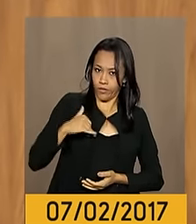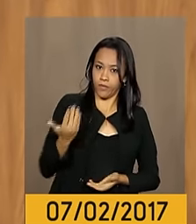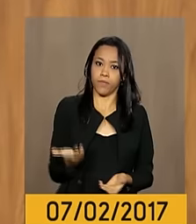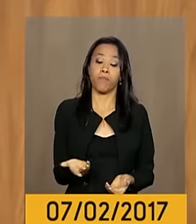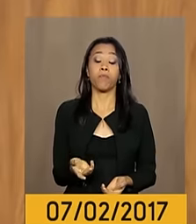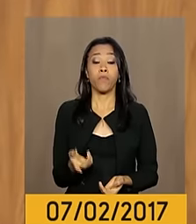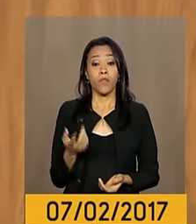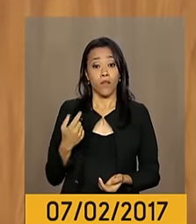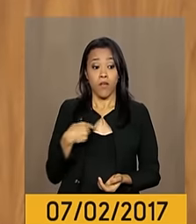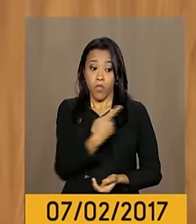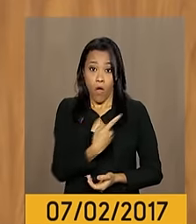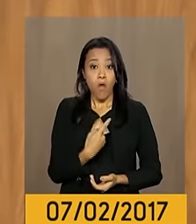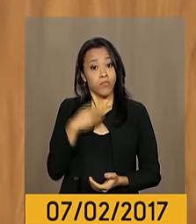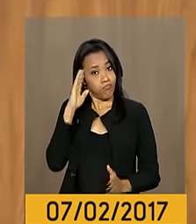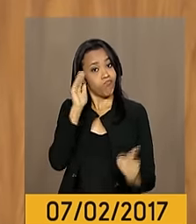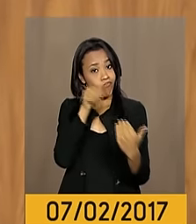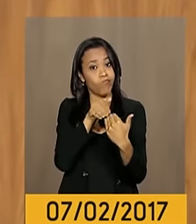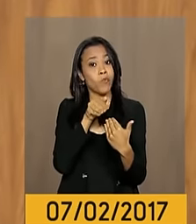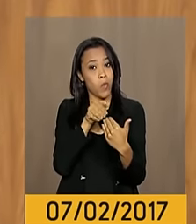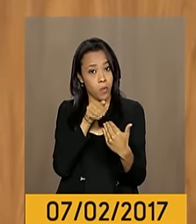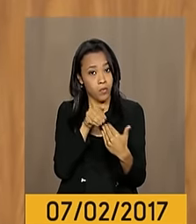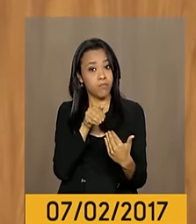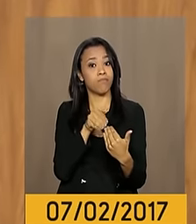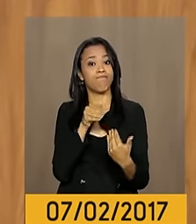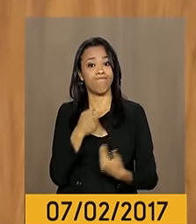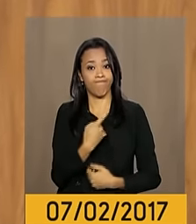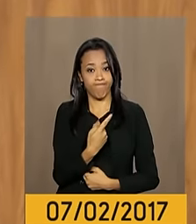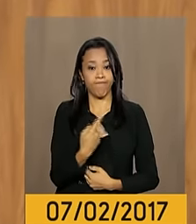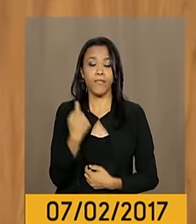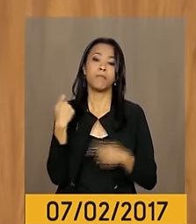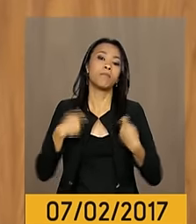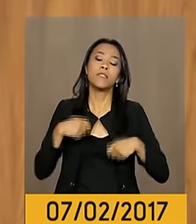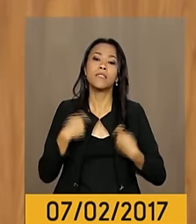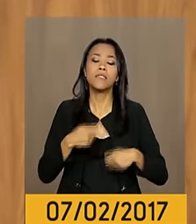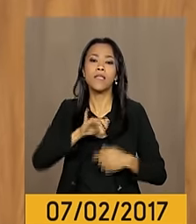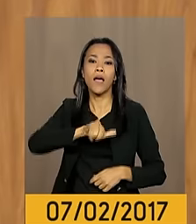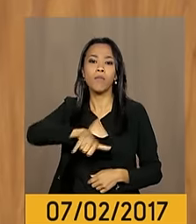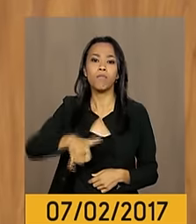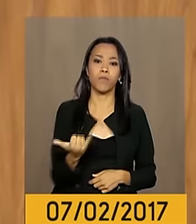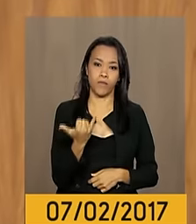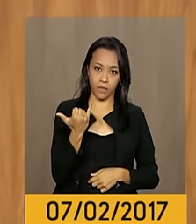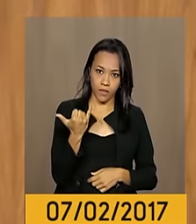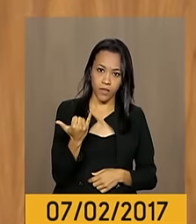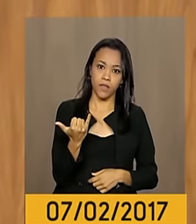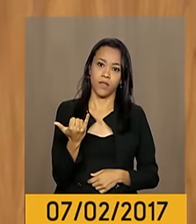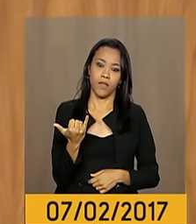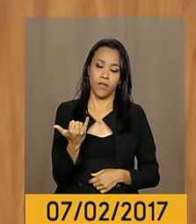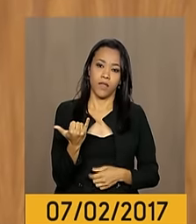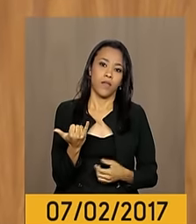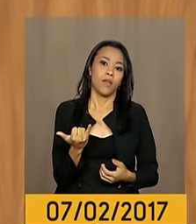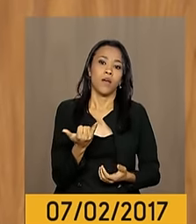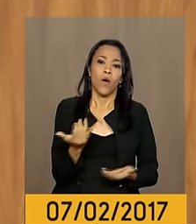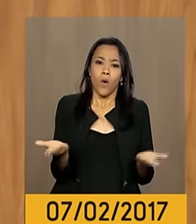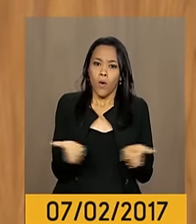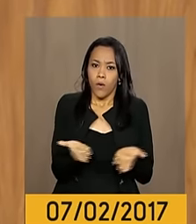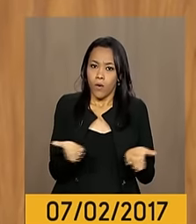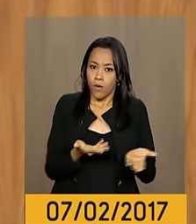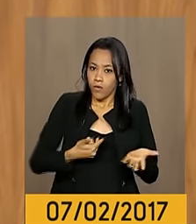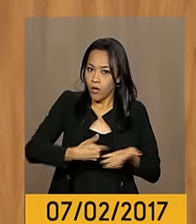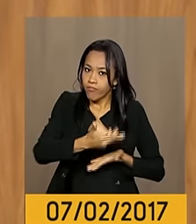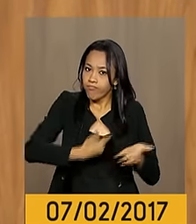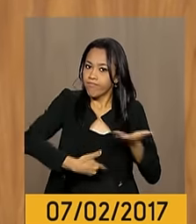dizer que concordamos que é preciso aproveitar convergência entre nossos países em